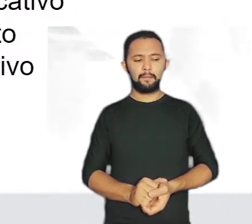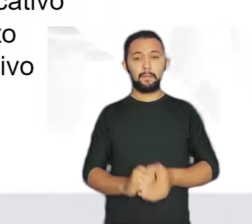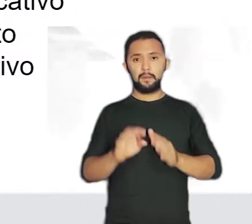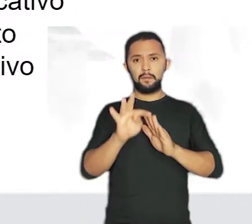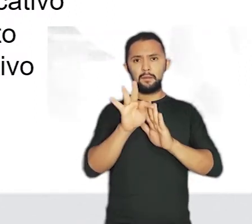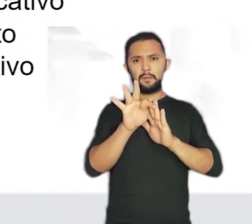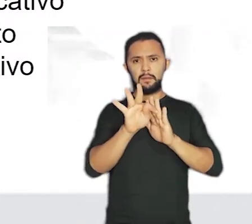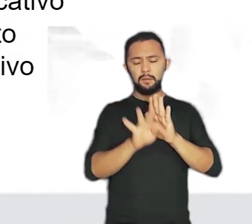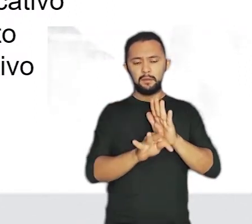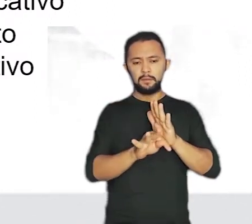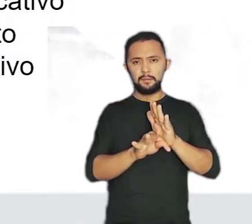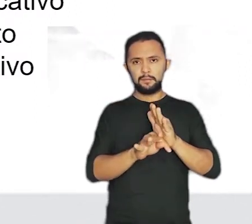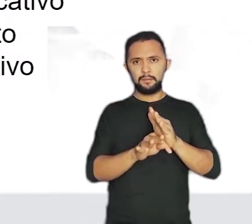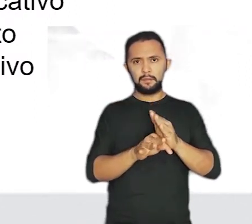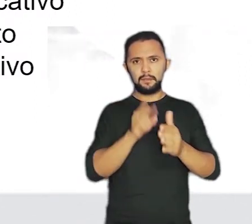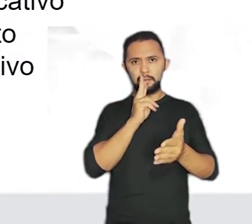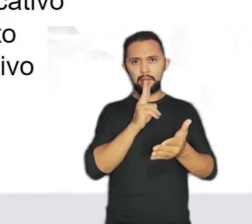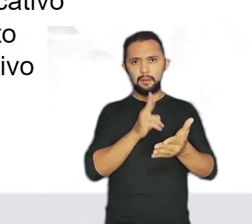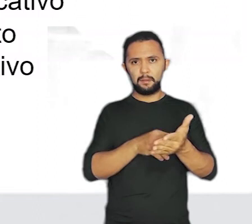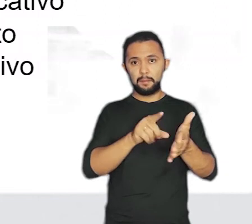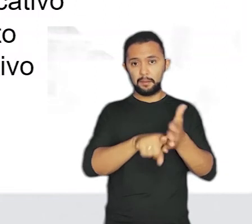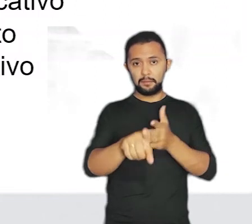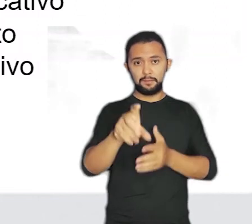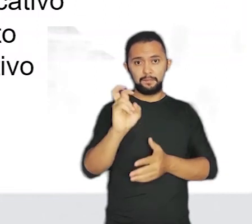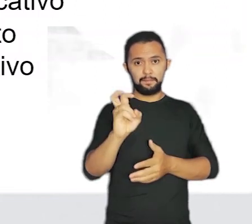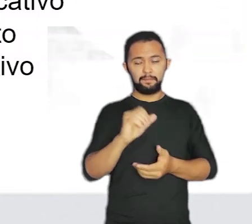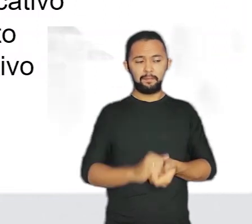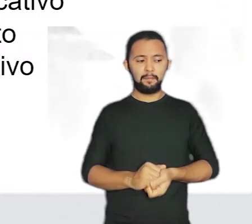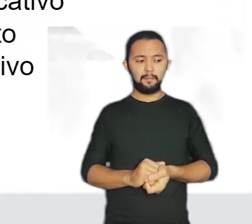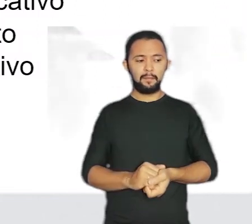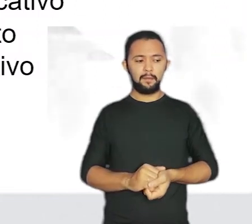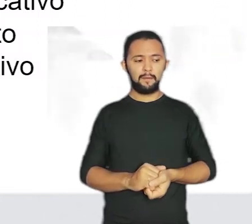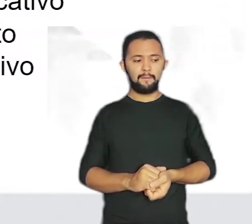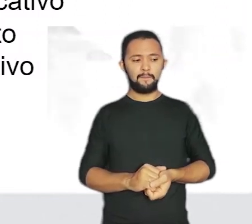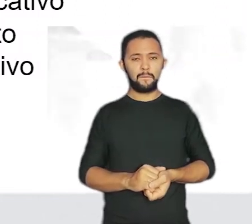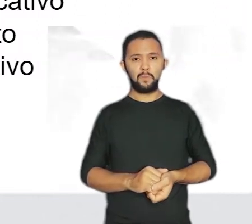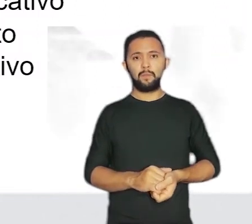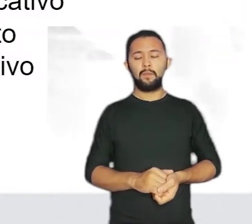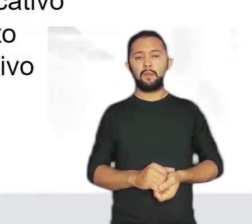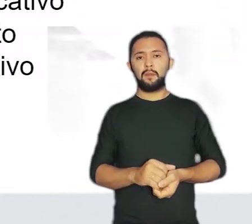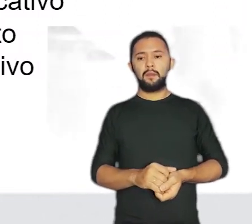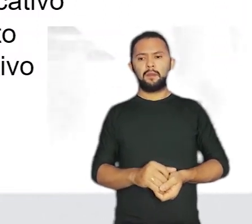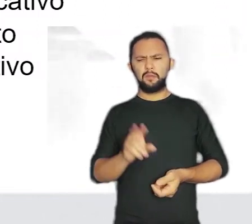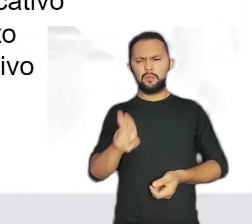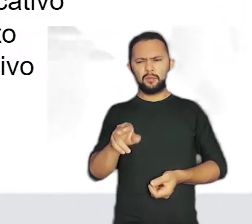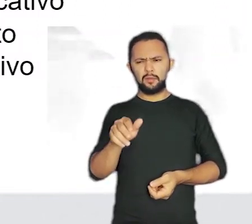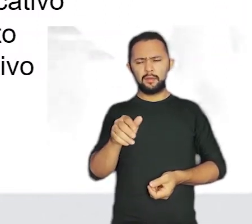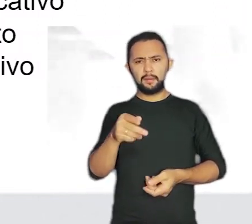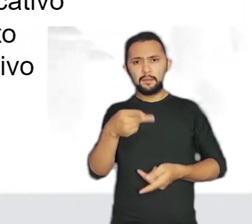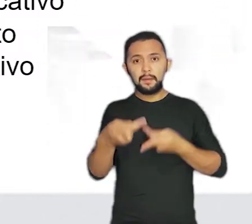segue para responder a questão de número 5, tá? Mais velho, mais gato. Quem falar que nunca teve aquele crush, mais velho, está